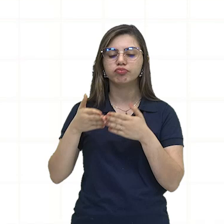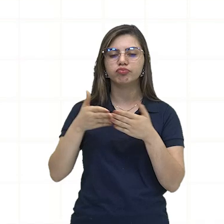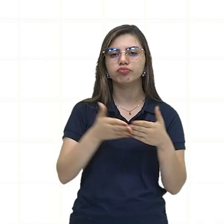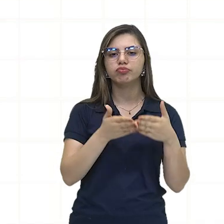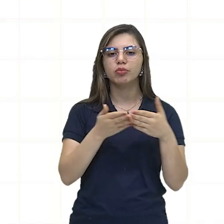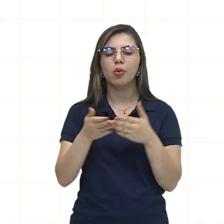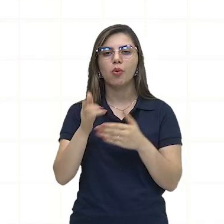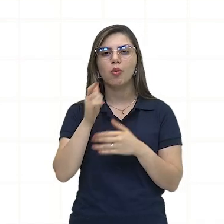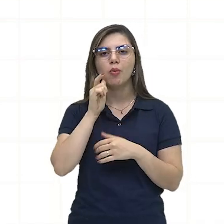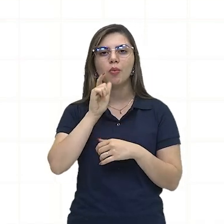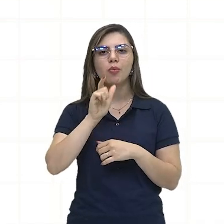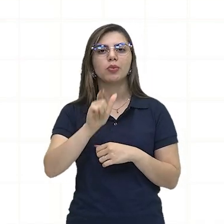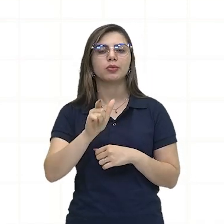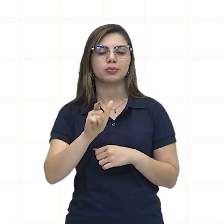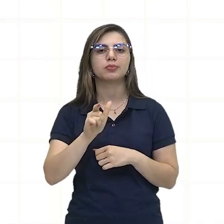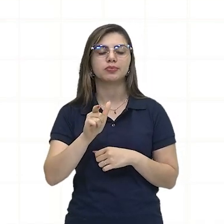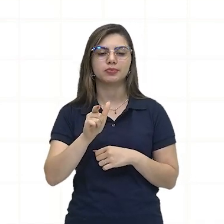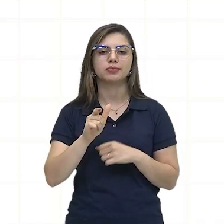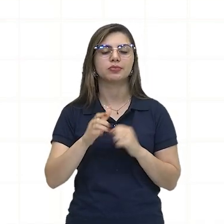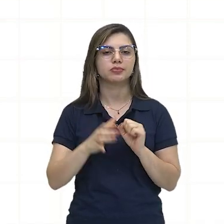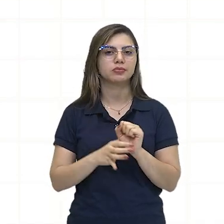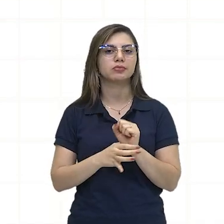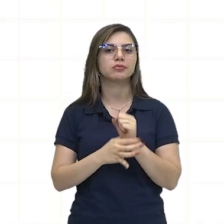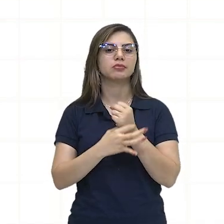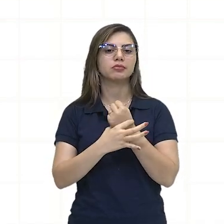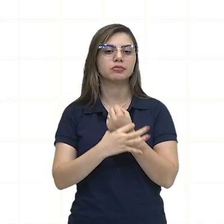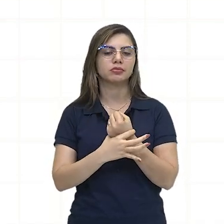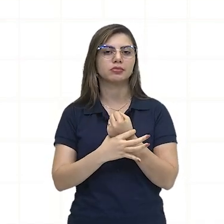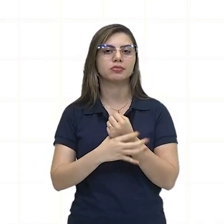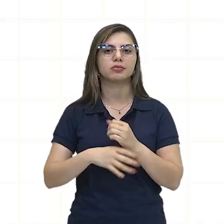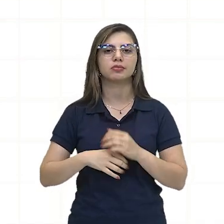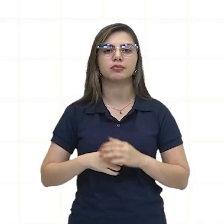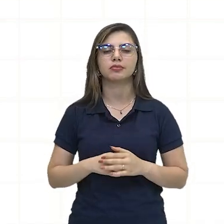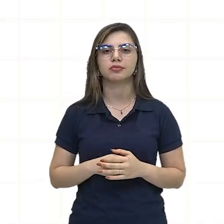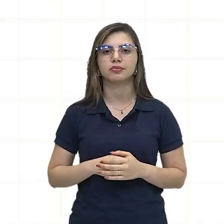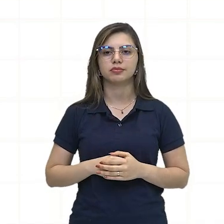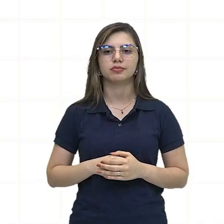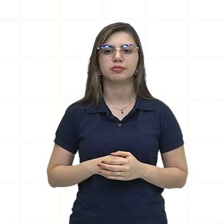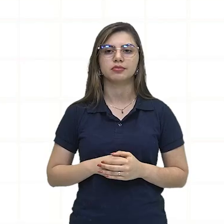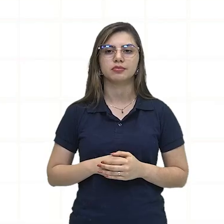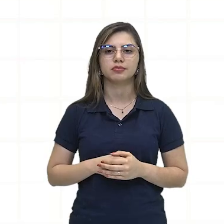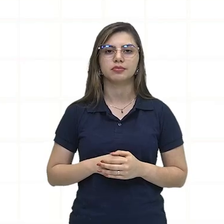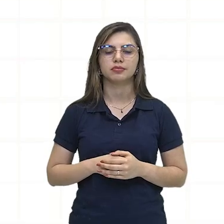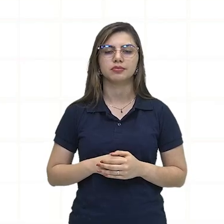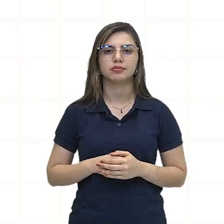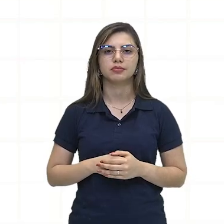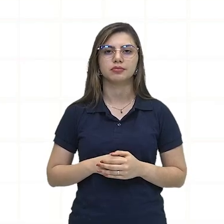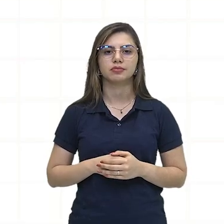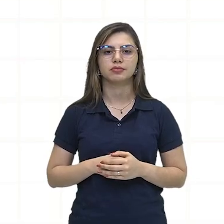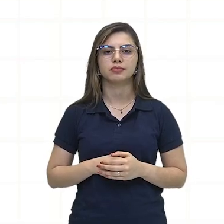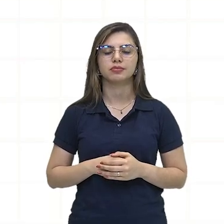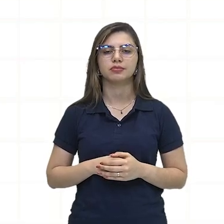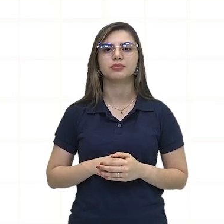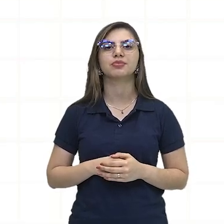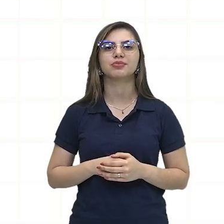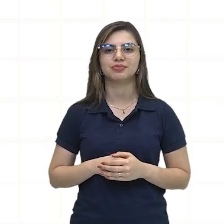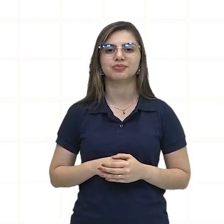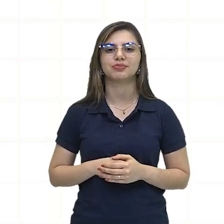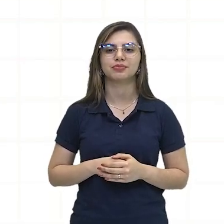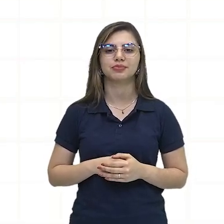que não haja, na verdade, acidentes nessa localização, ok? Então, esses